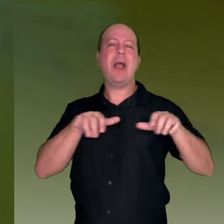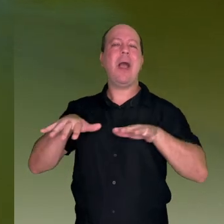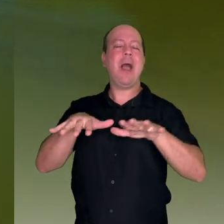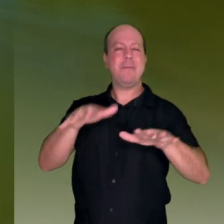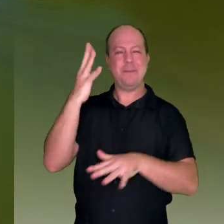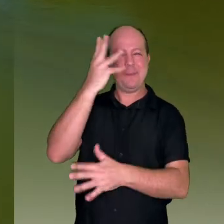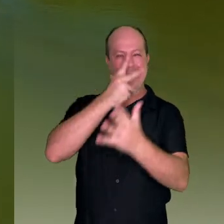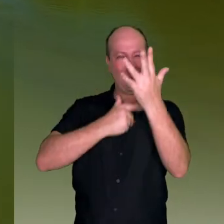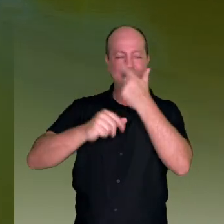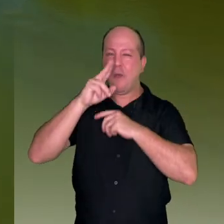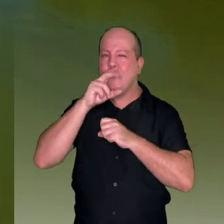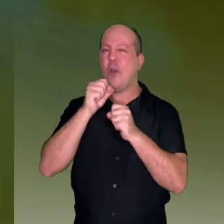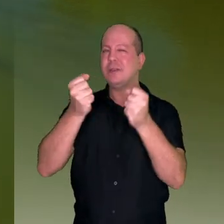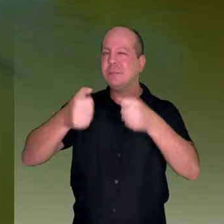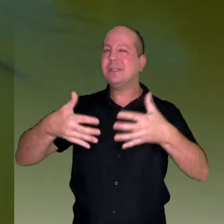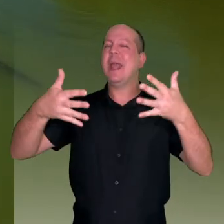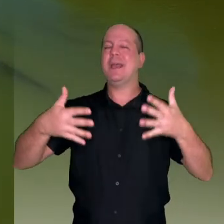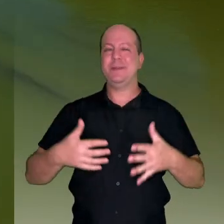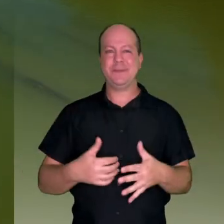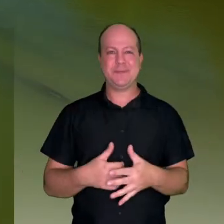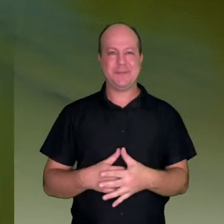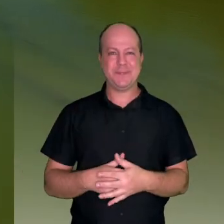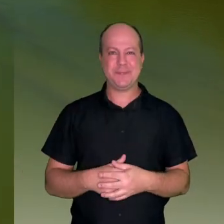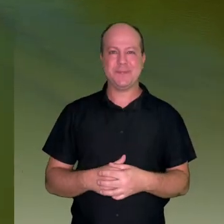pode ecoar sua beleza, força e mistério.